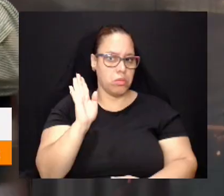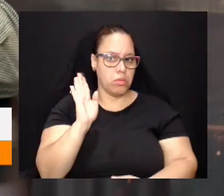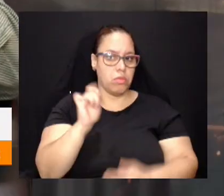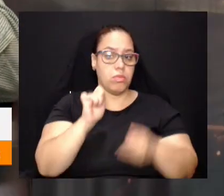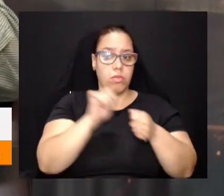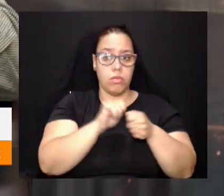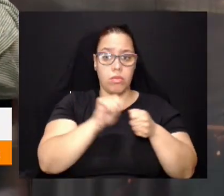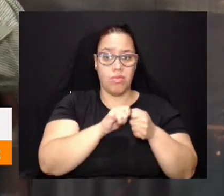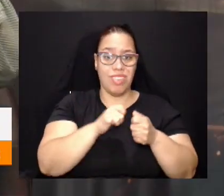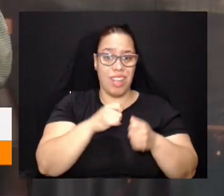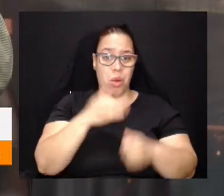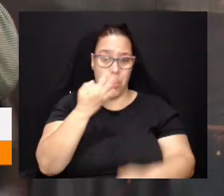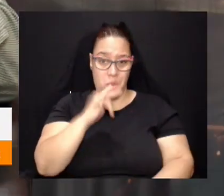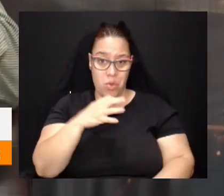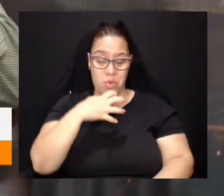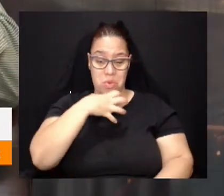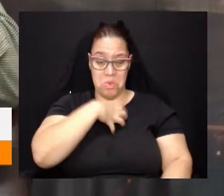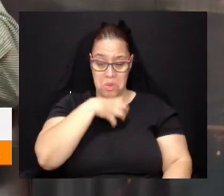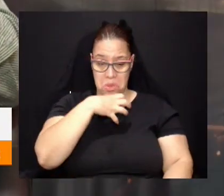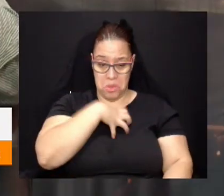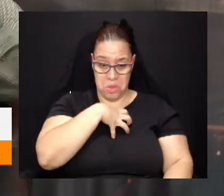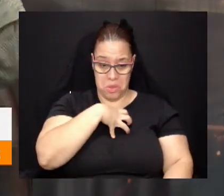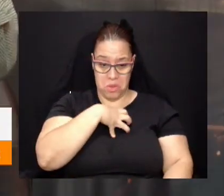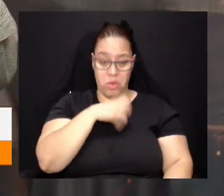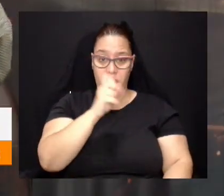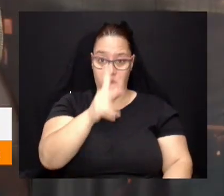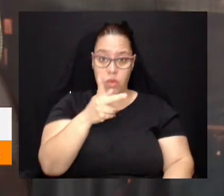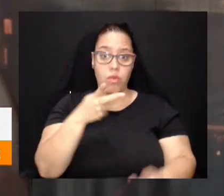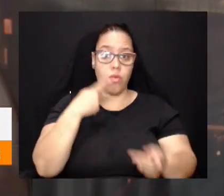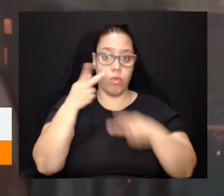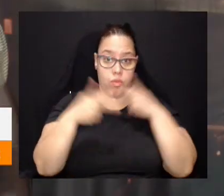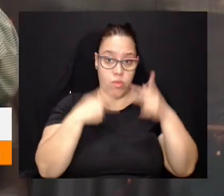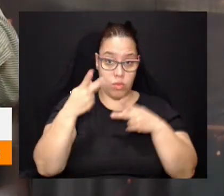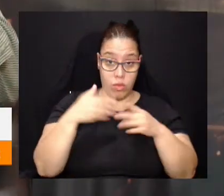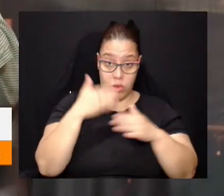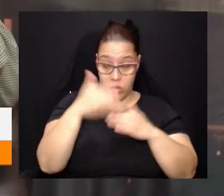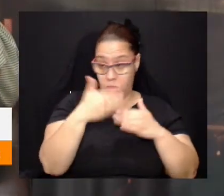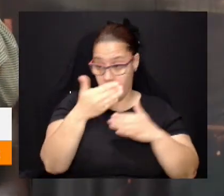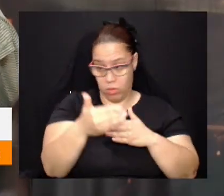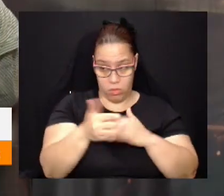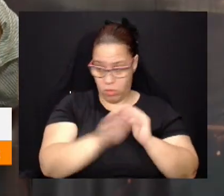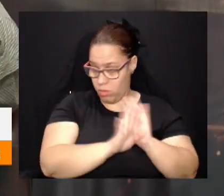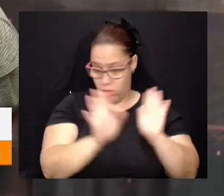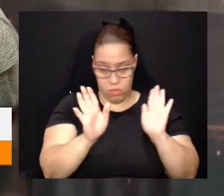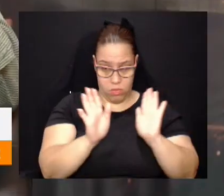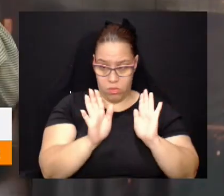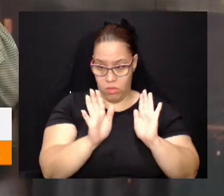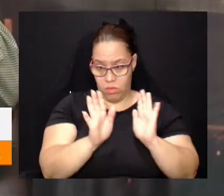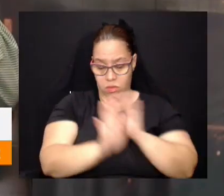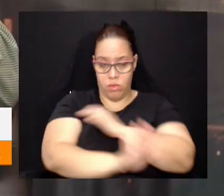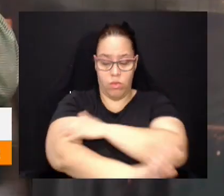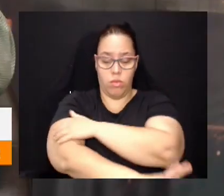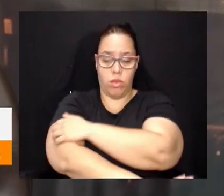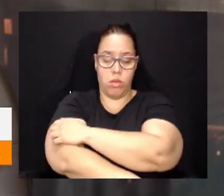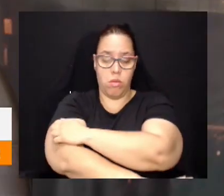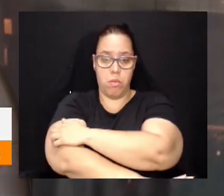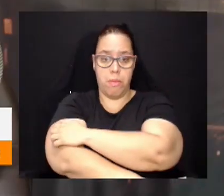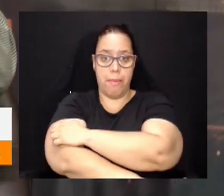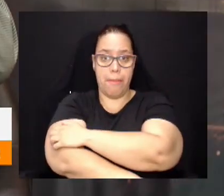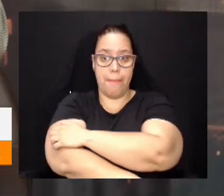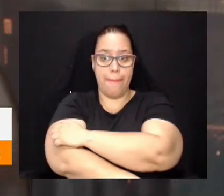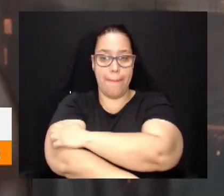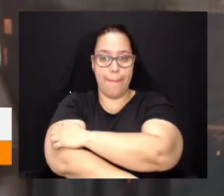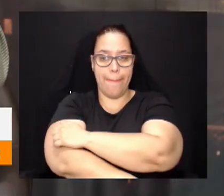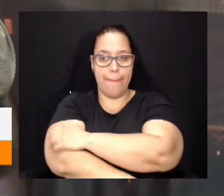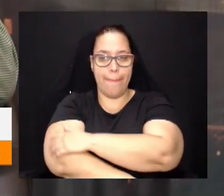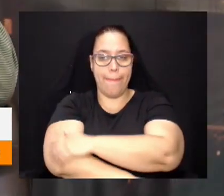cicatriz, né? Um machucado. Ok, vamos falar disso e isso logo é resolvido, né? Agora, esse burnout,